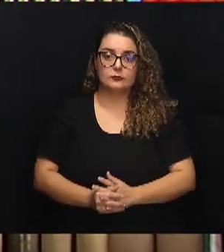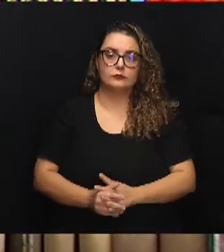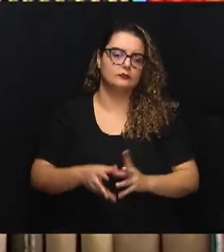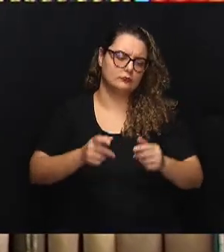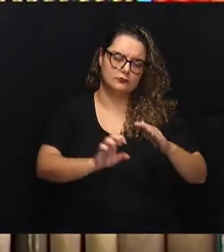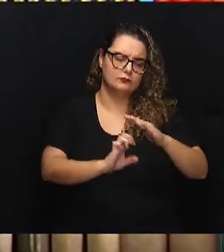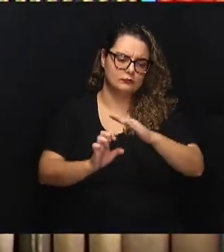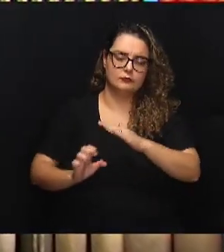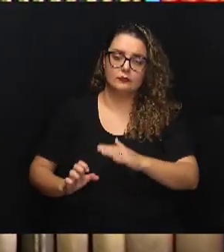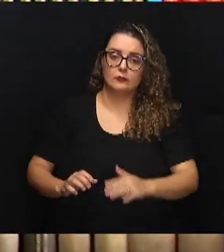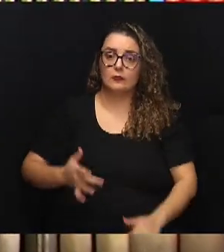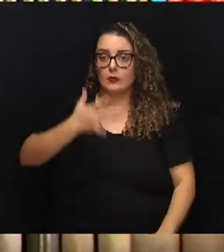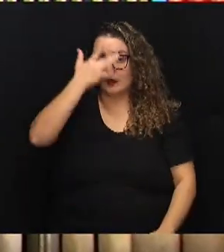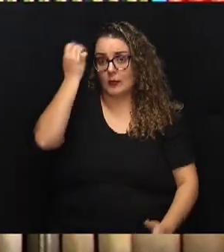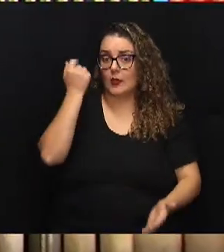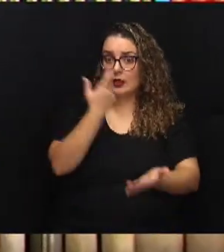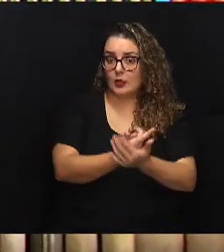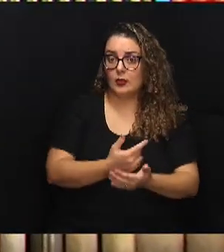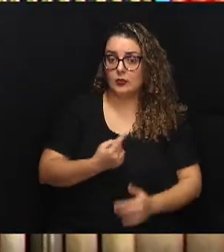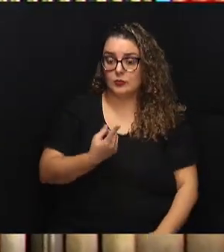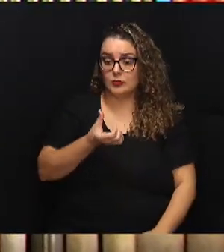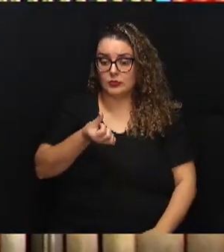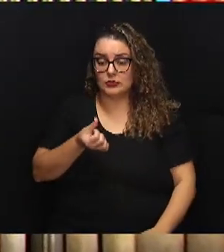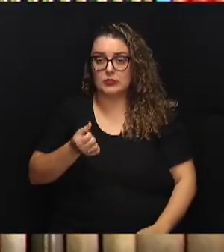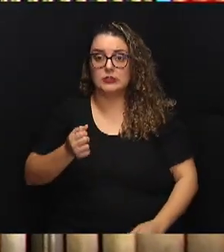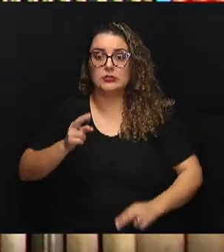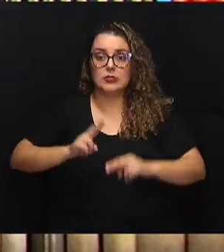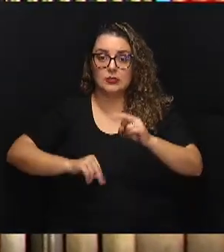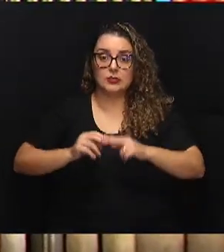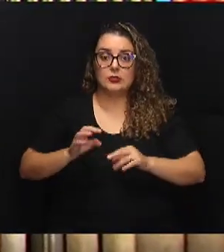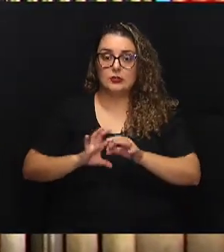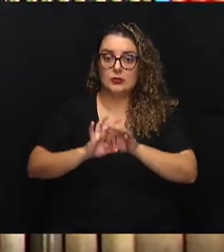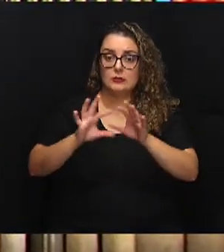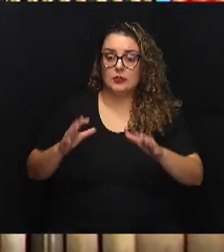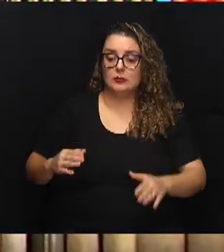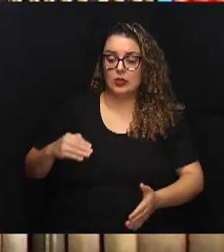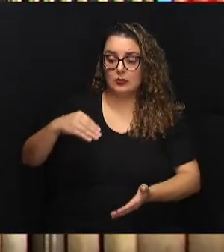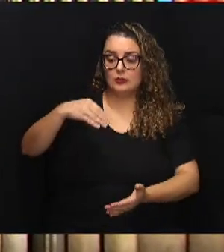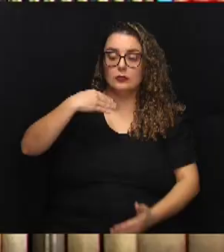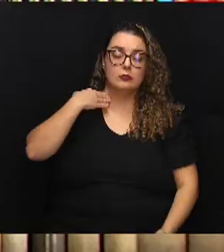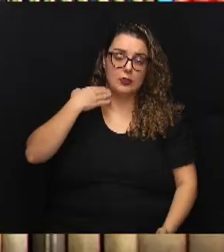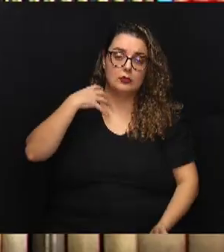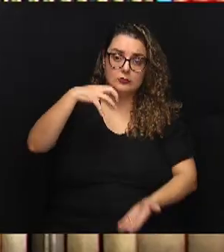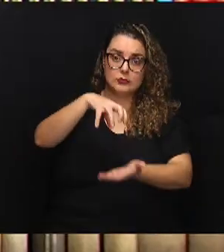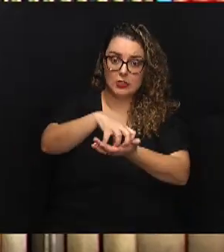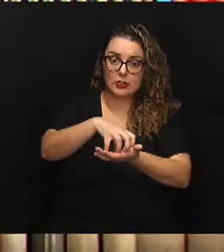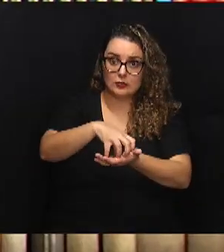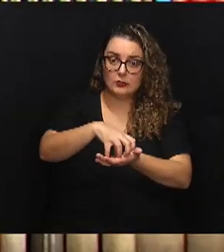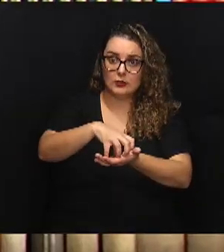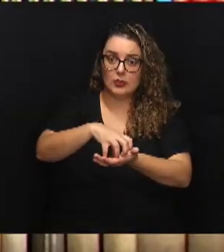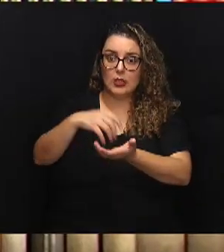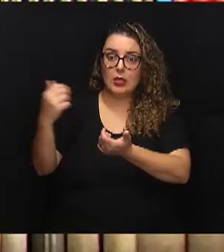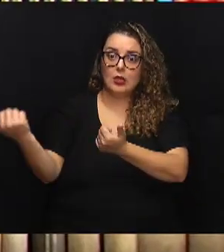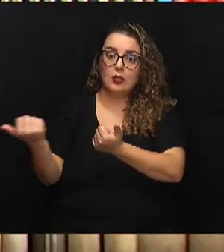e consumidores a partir do dia 16 de junho pelo Banco Central, e ele vem substituir o débito